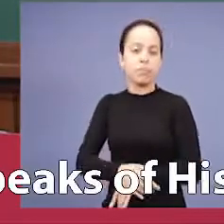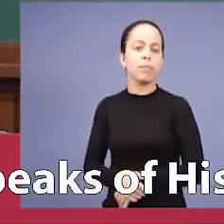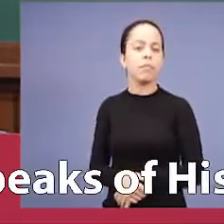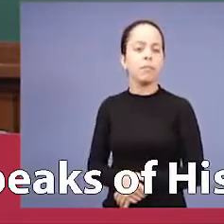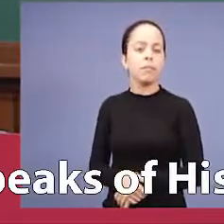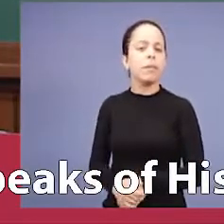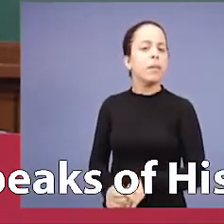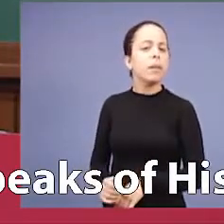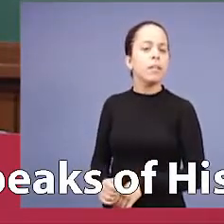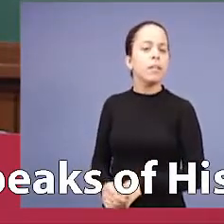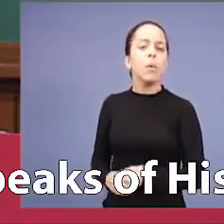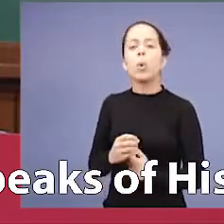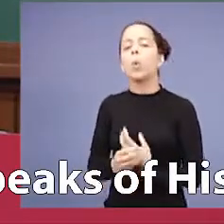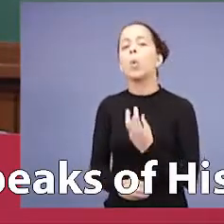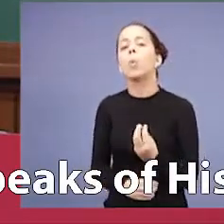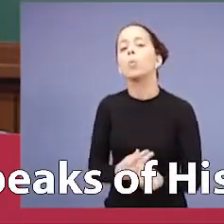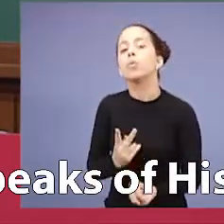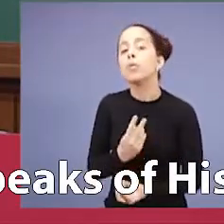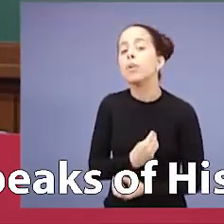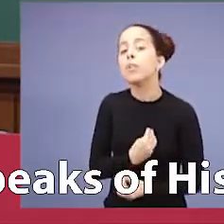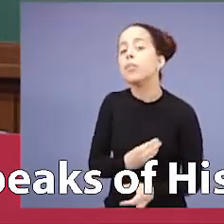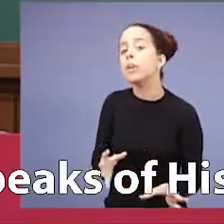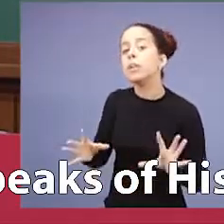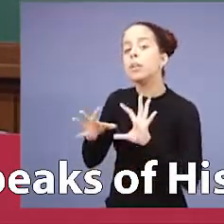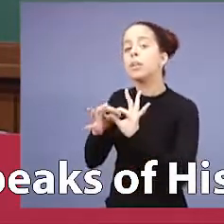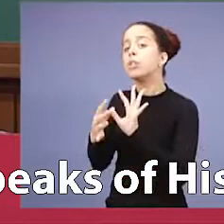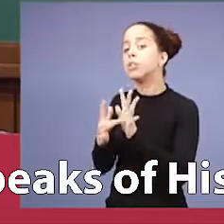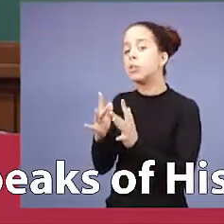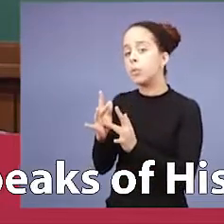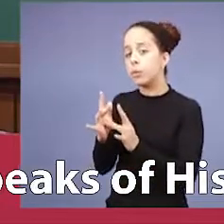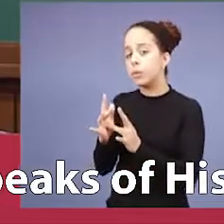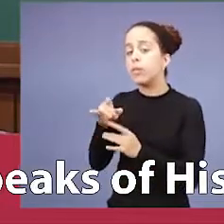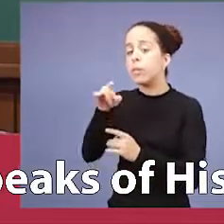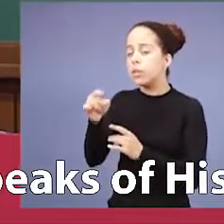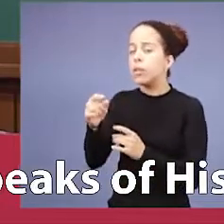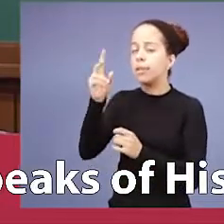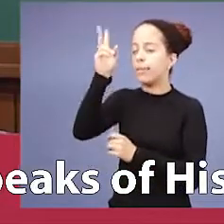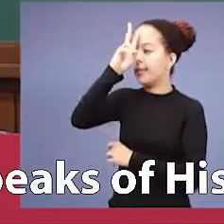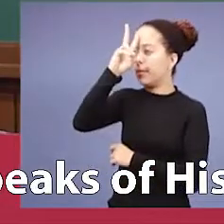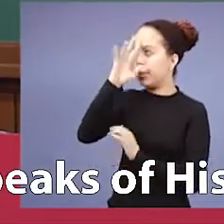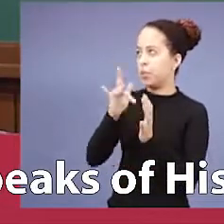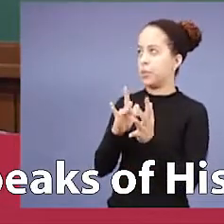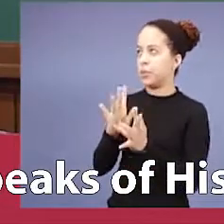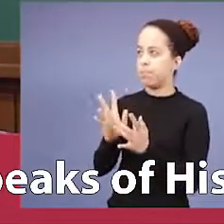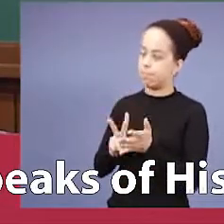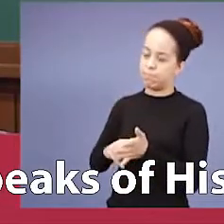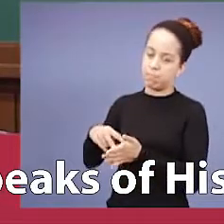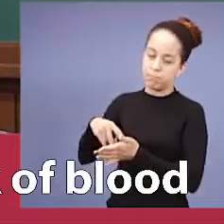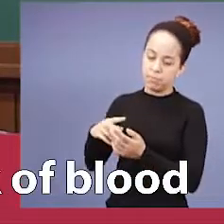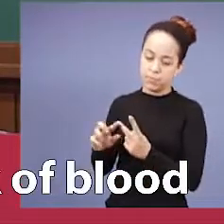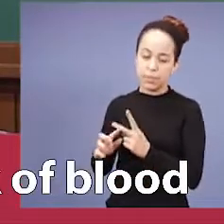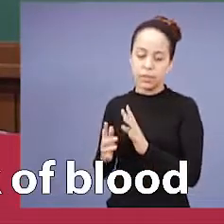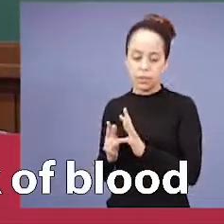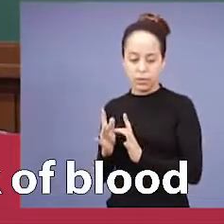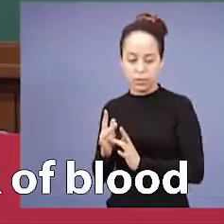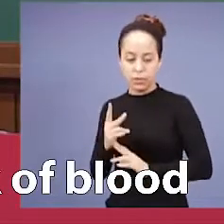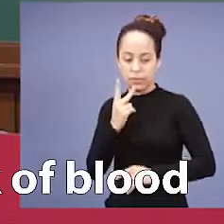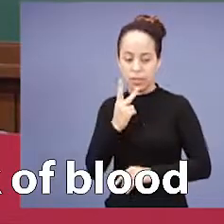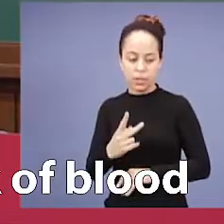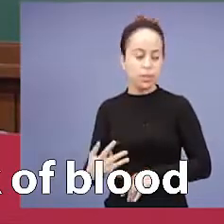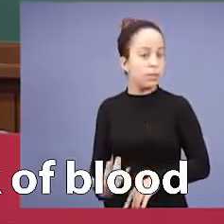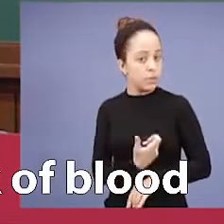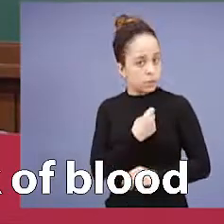definida pelo governo fala da sua ressurreição fala da senhora fala da sua glorificação fala da vida eterna fala da sua salvação